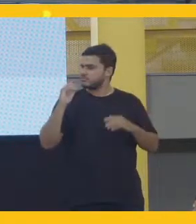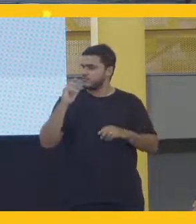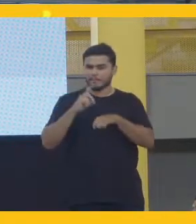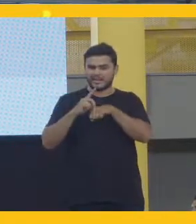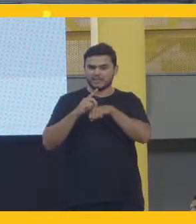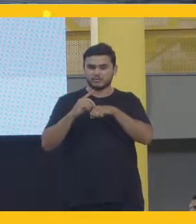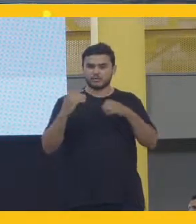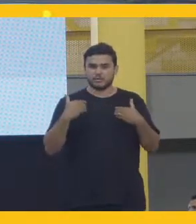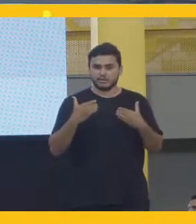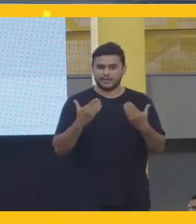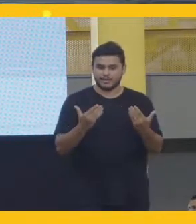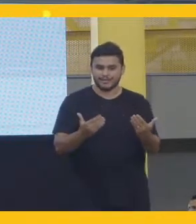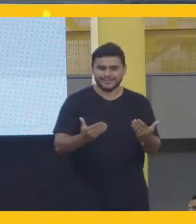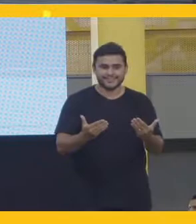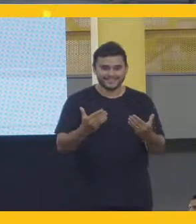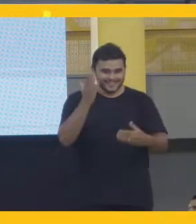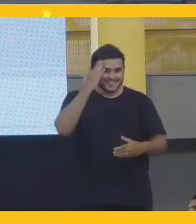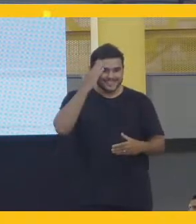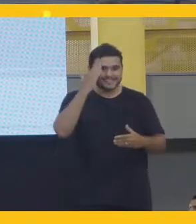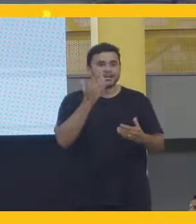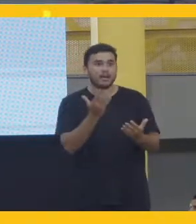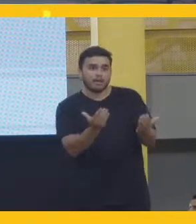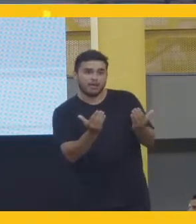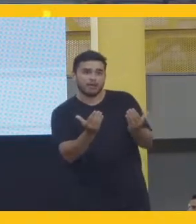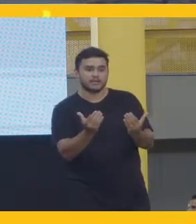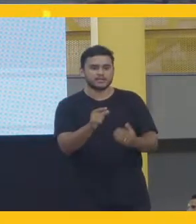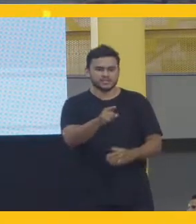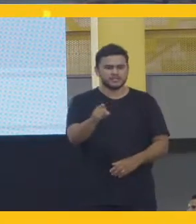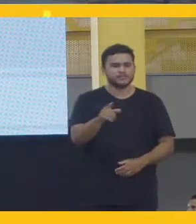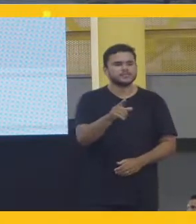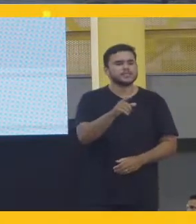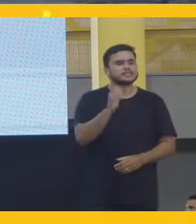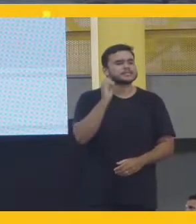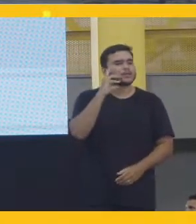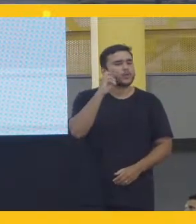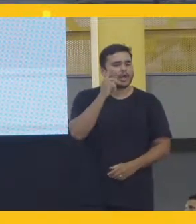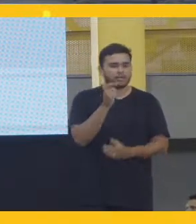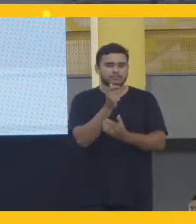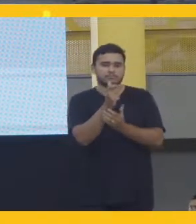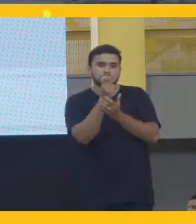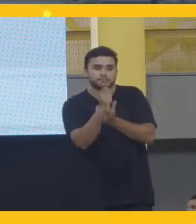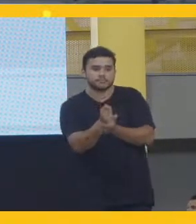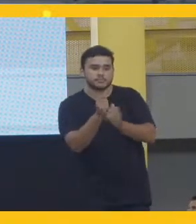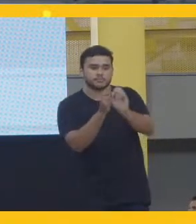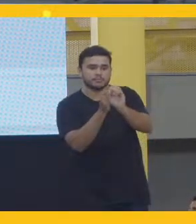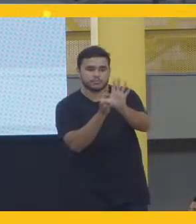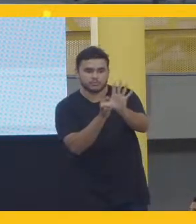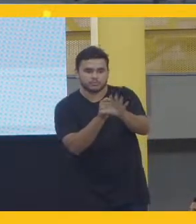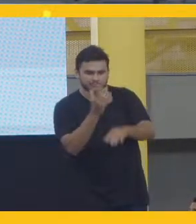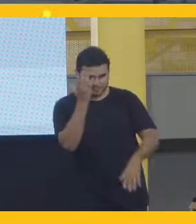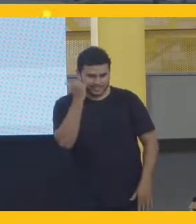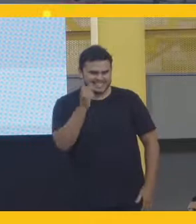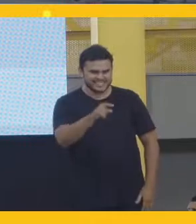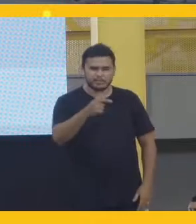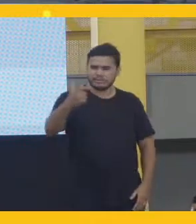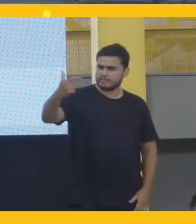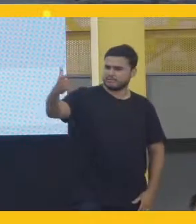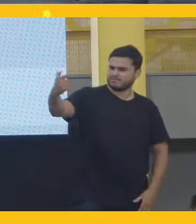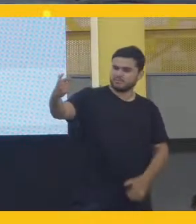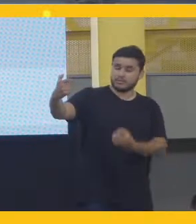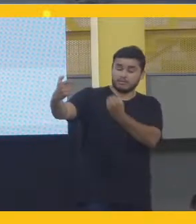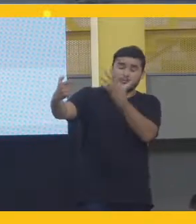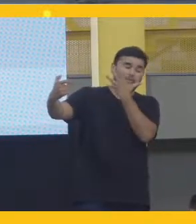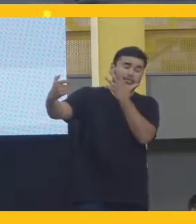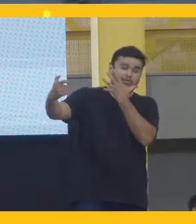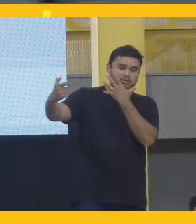Vocês já fizeram aquela foto com o flash do celular? Vocês já viram como fica ridícula a